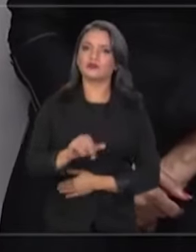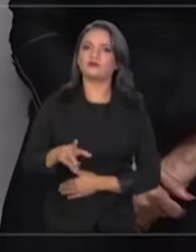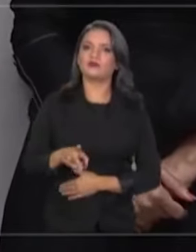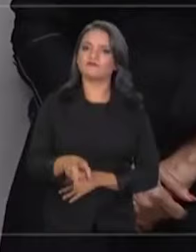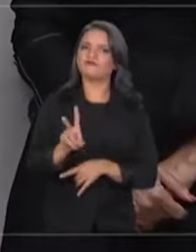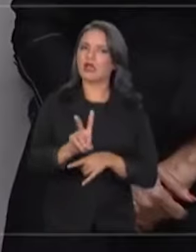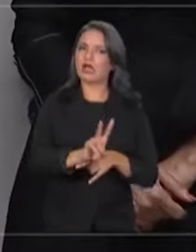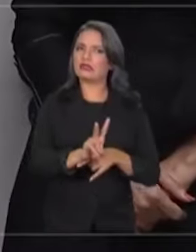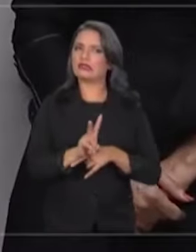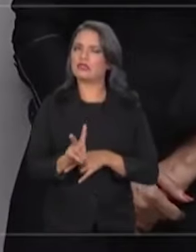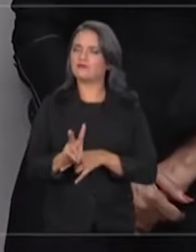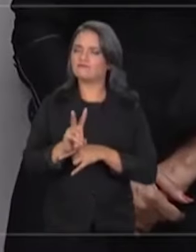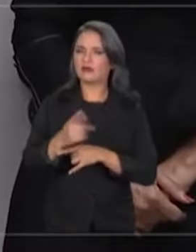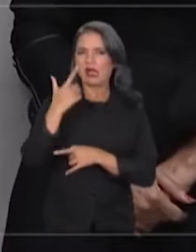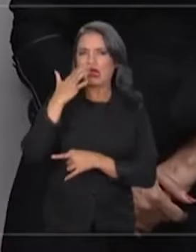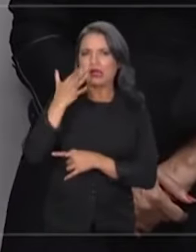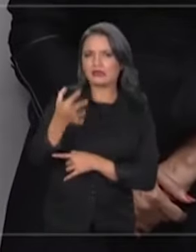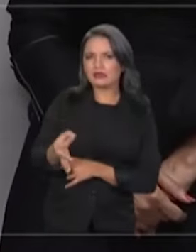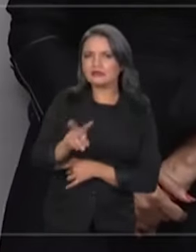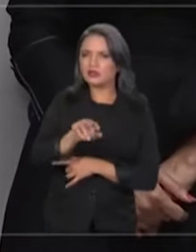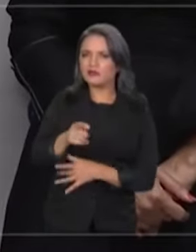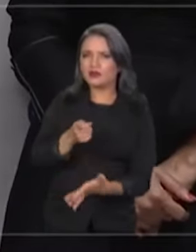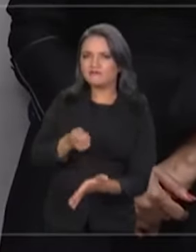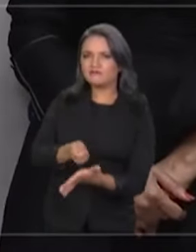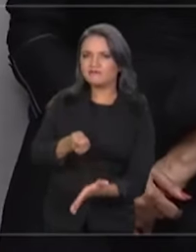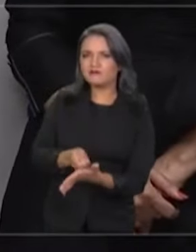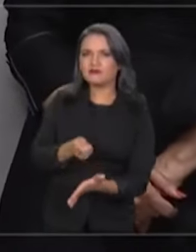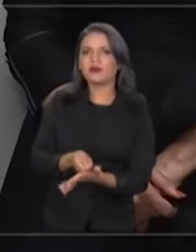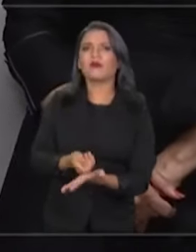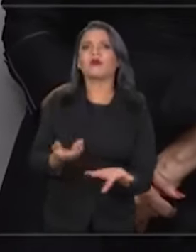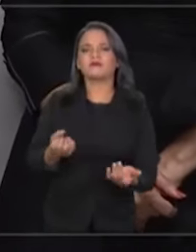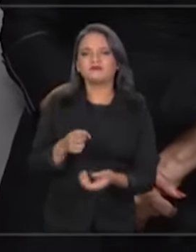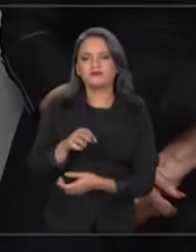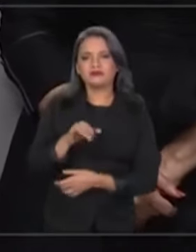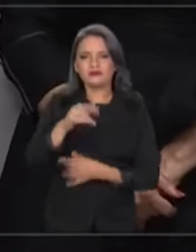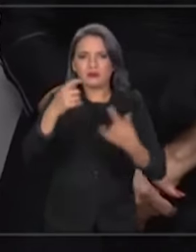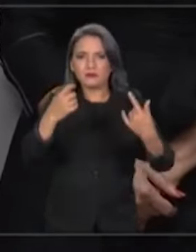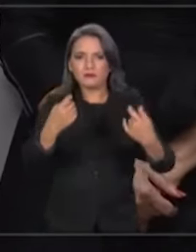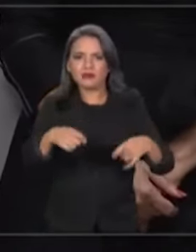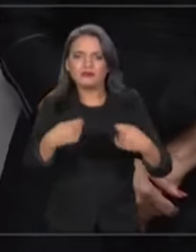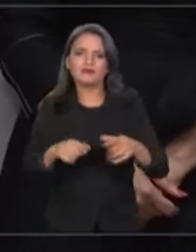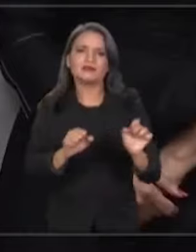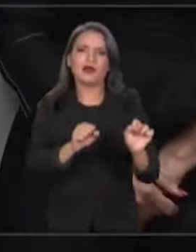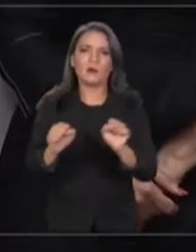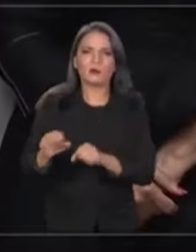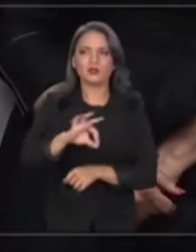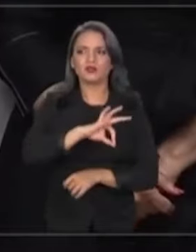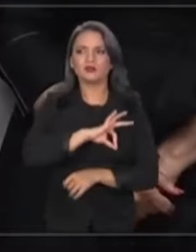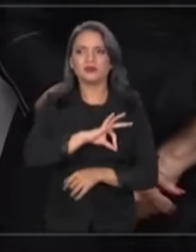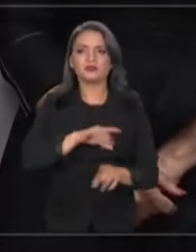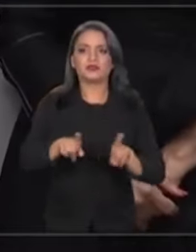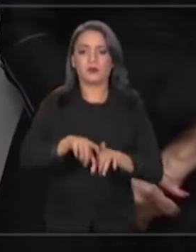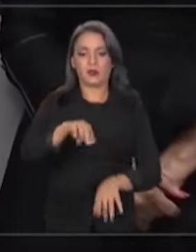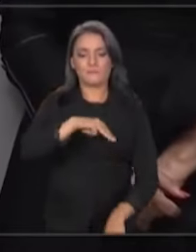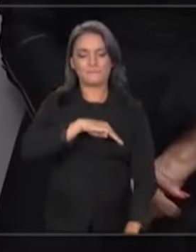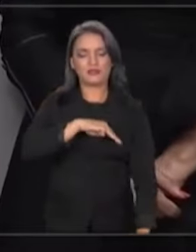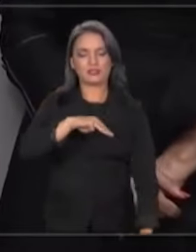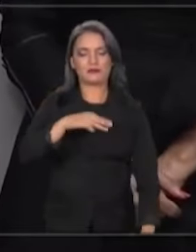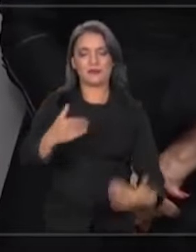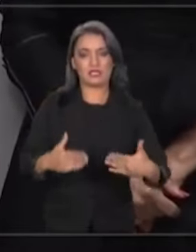seu poder de polícia como última rácio, e aí o Ministério da Justiça e da Segurança Pública será